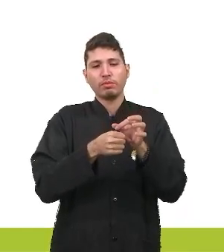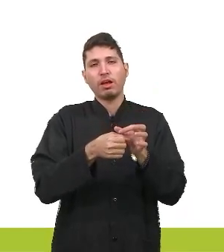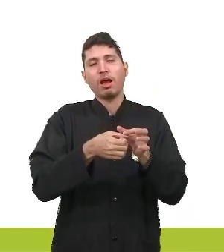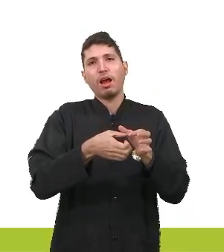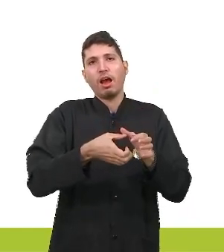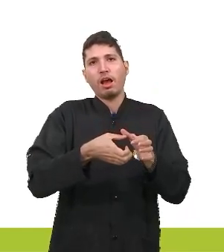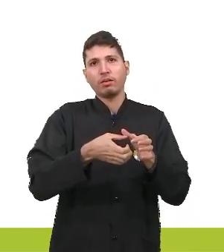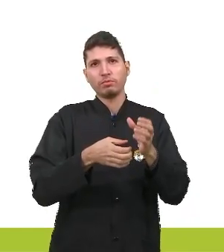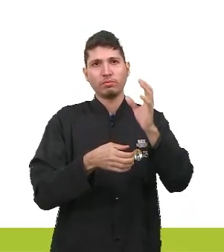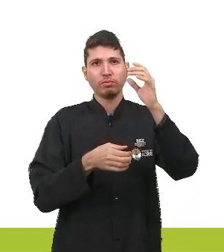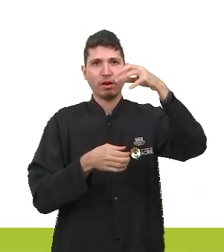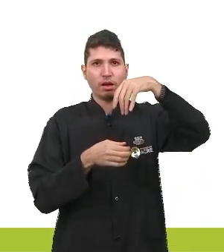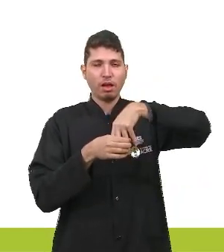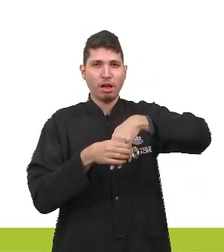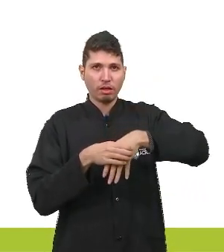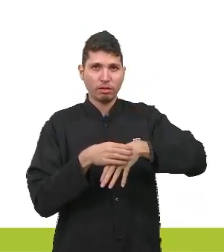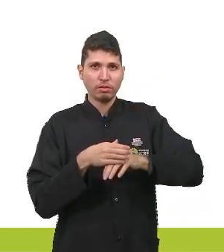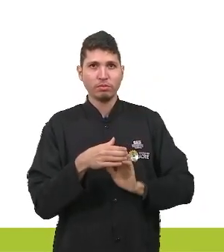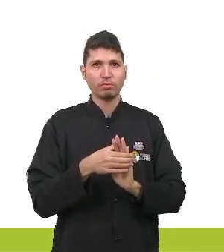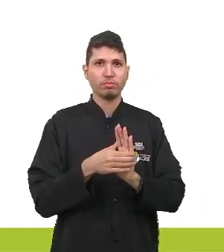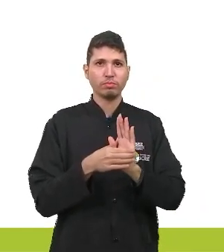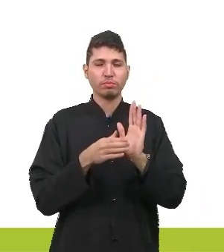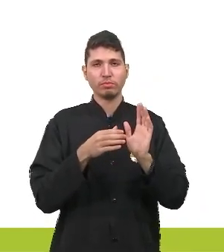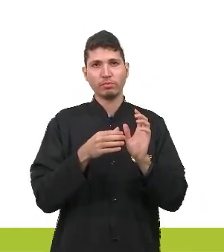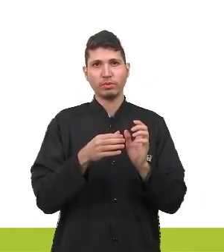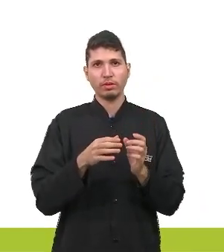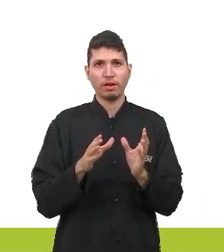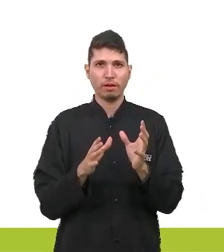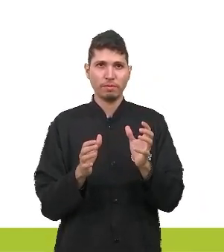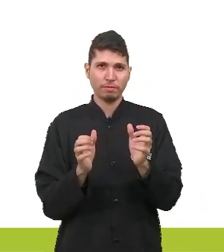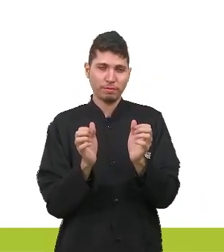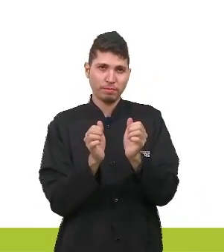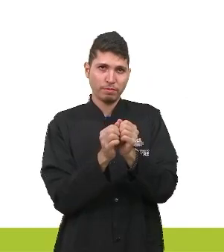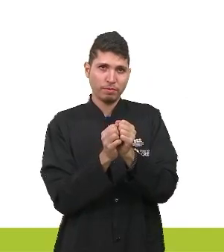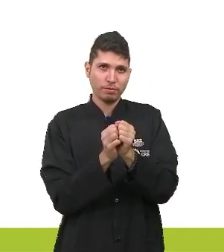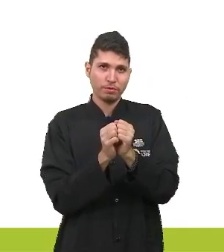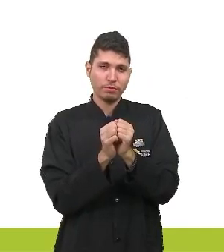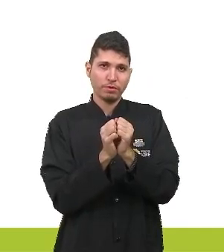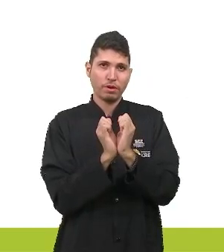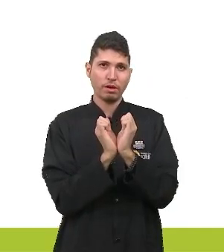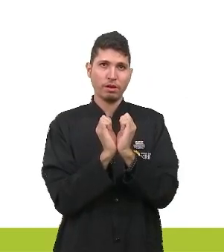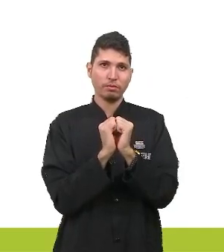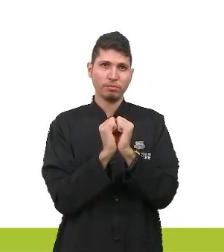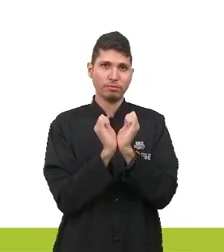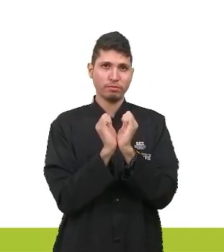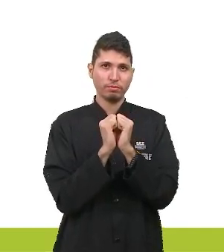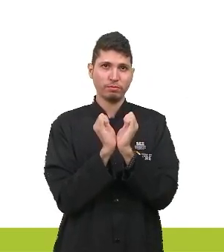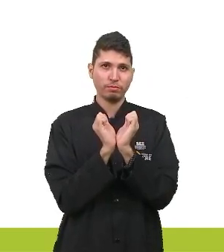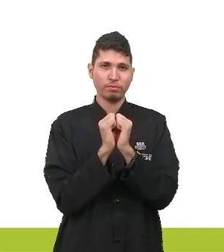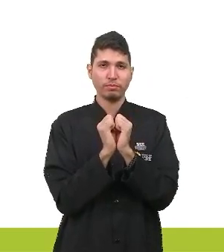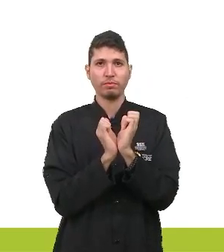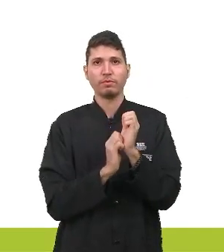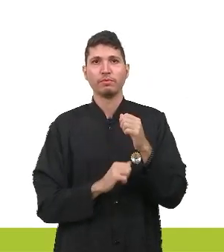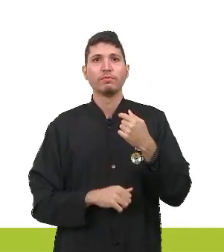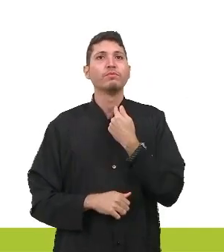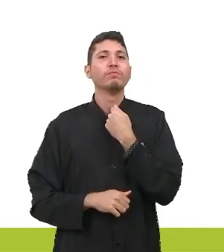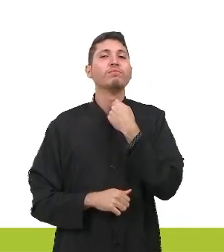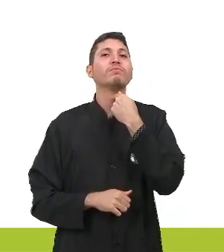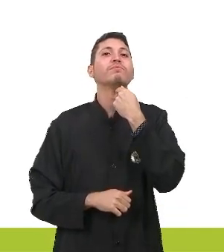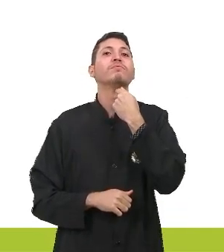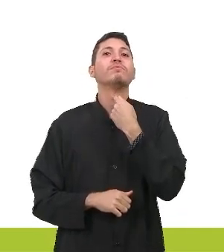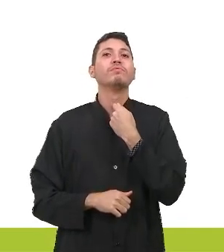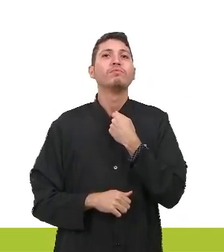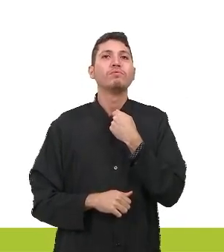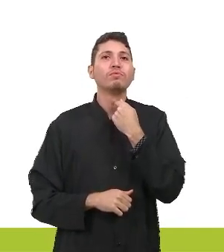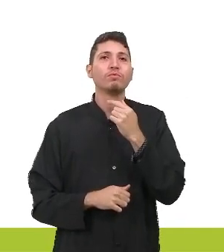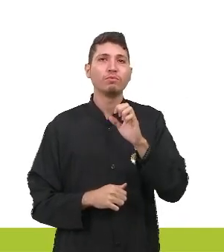passe para a laringe, para os nossos pulmões. Legal. O esôfago é o que conecta a faringe